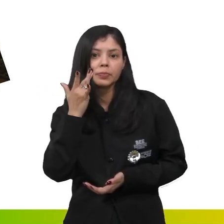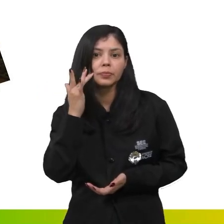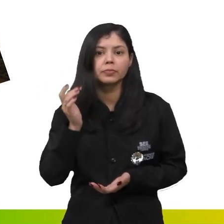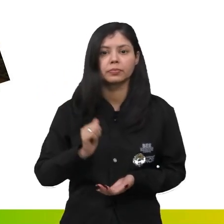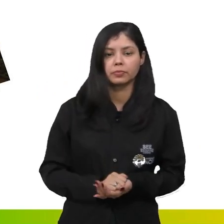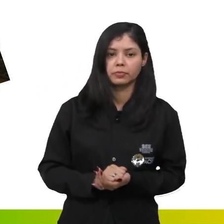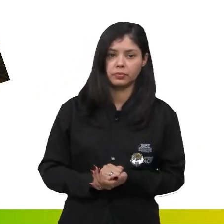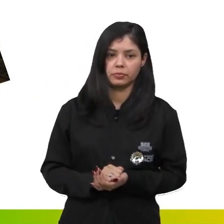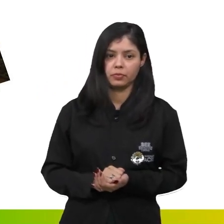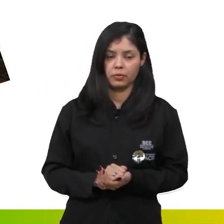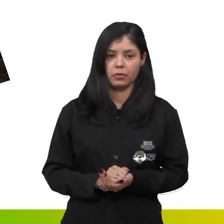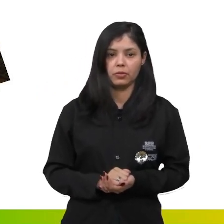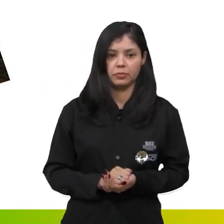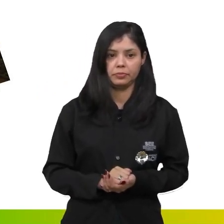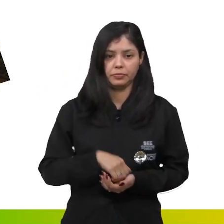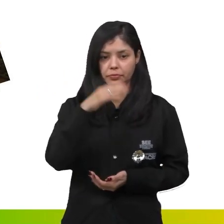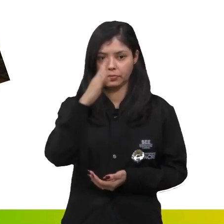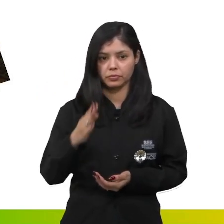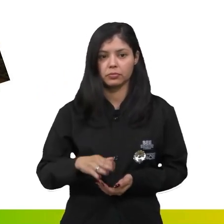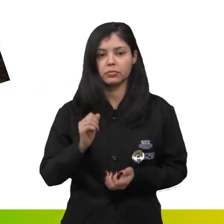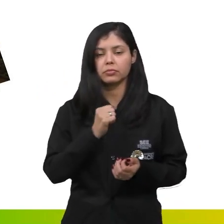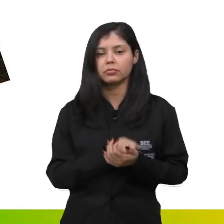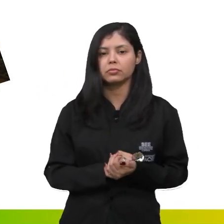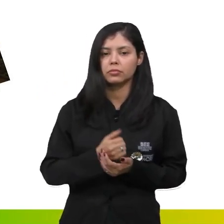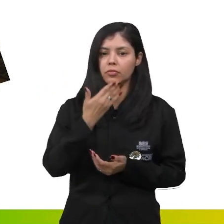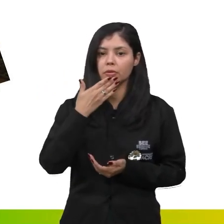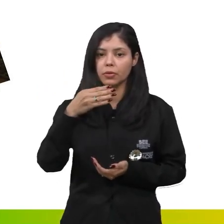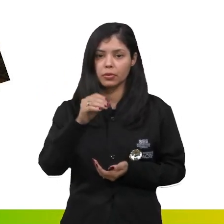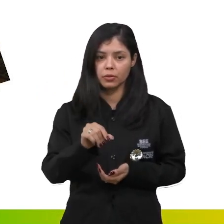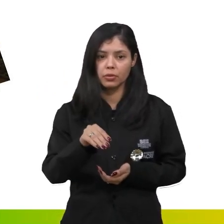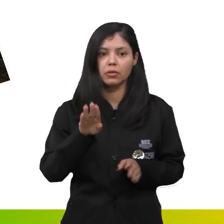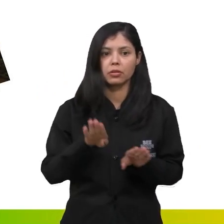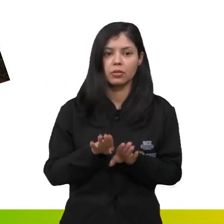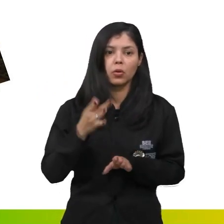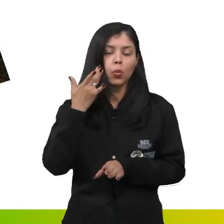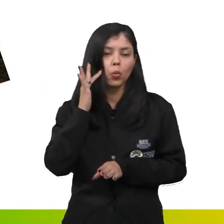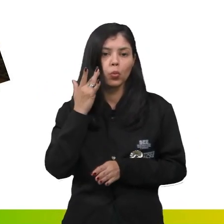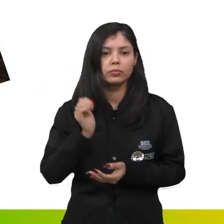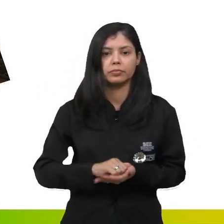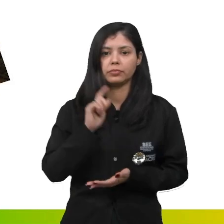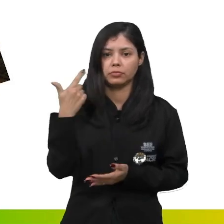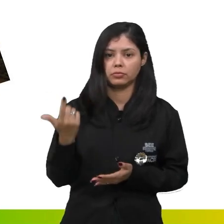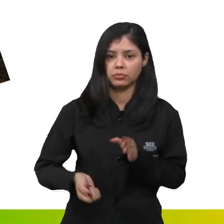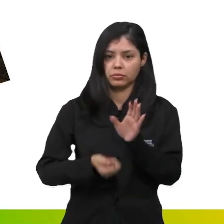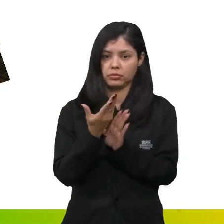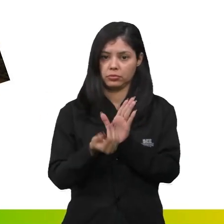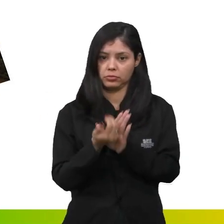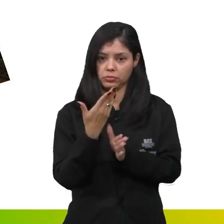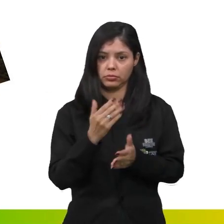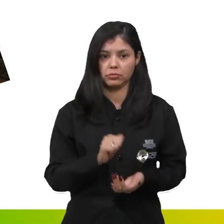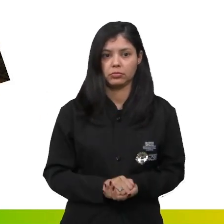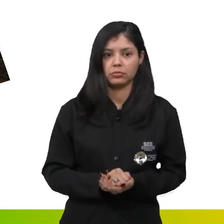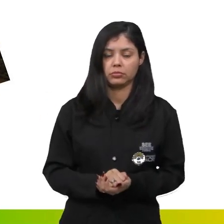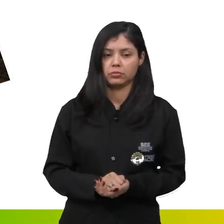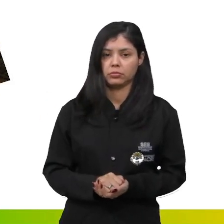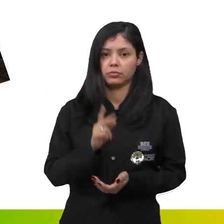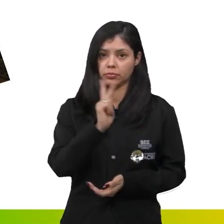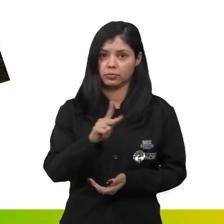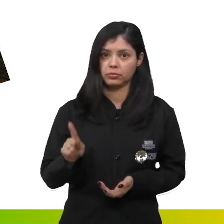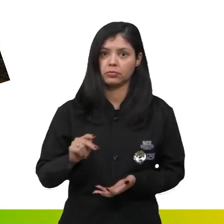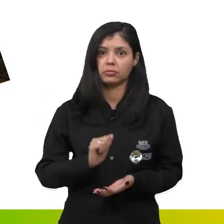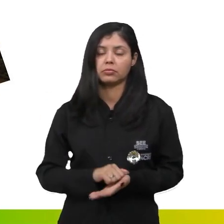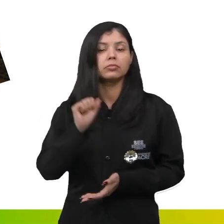dois principais do Brasil colonial são o açúcar e o ouro. Mas tivemos outros produtos,